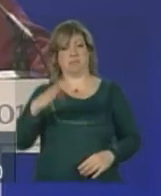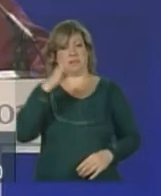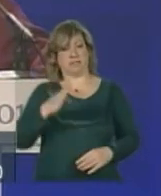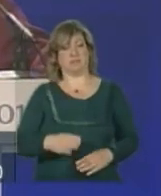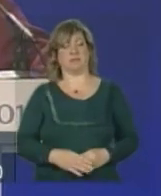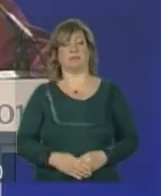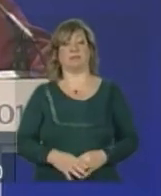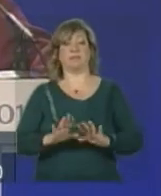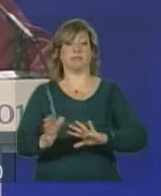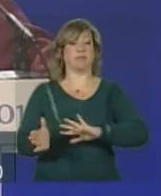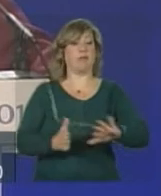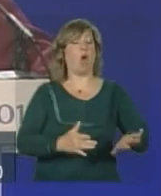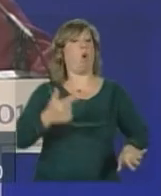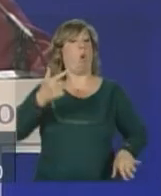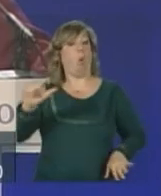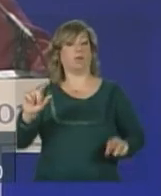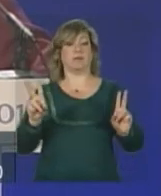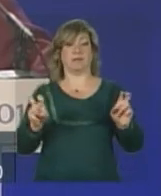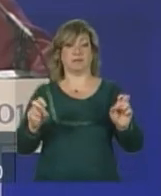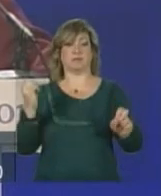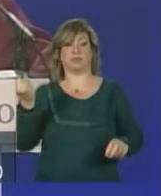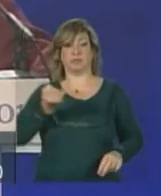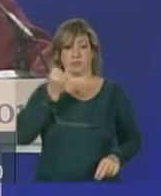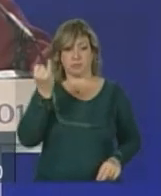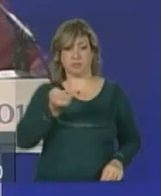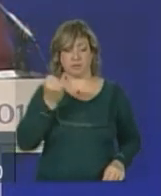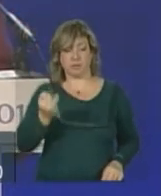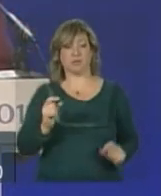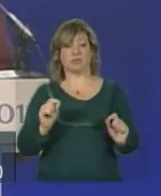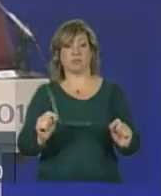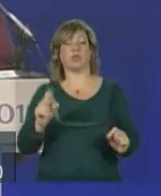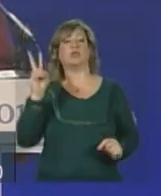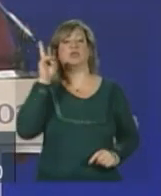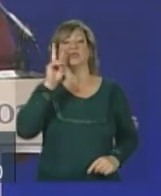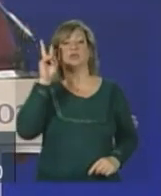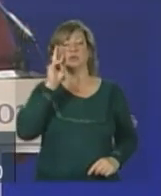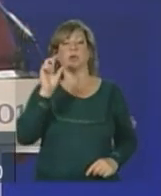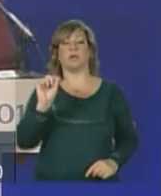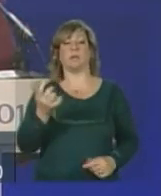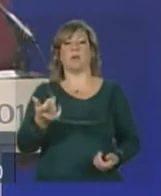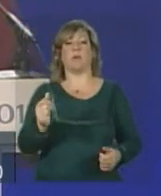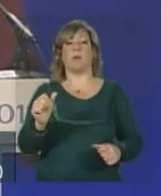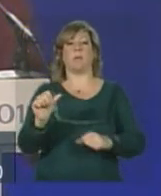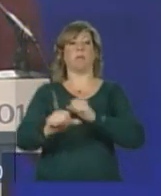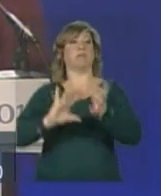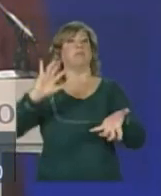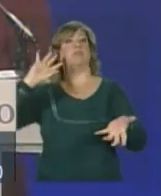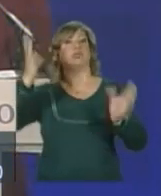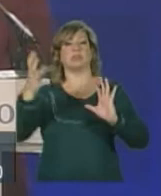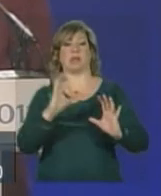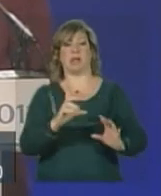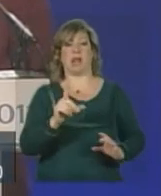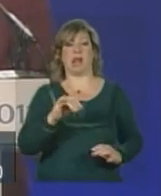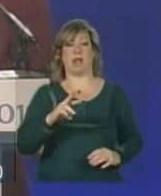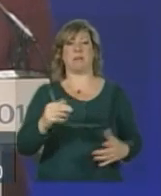Outra questão importante foi, no que se refere à mudança do clima, uma discussão.